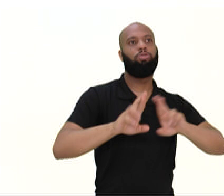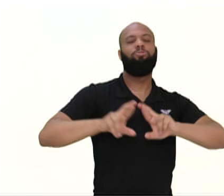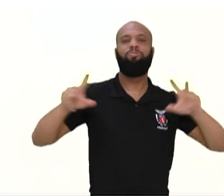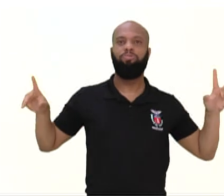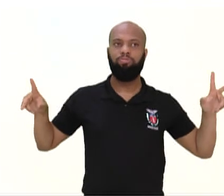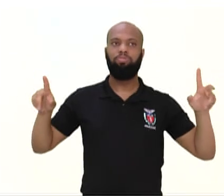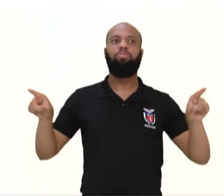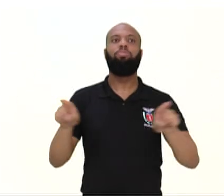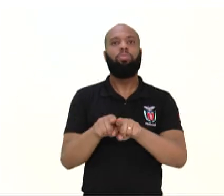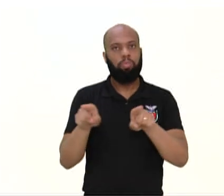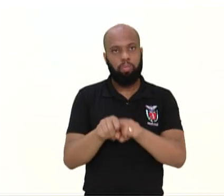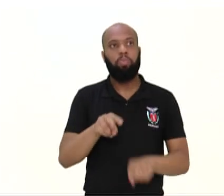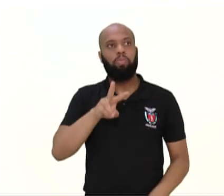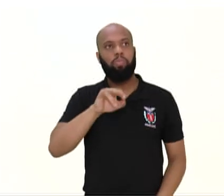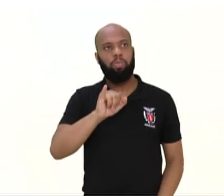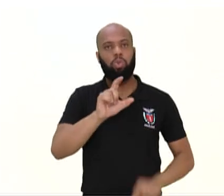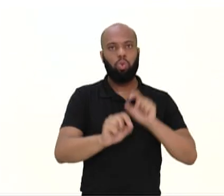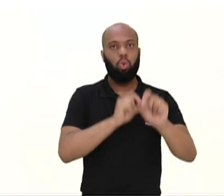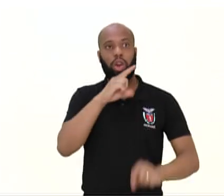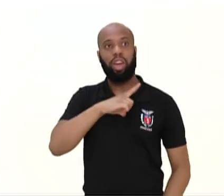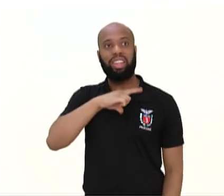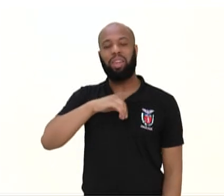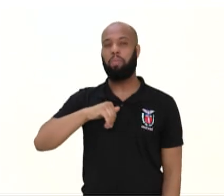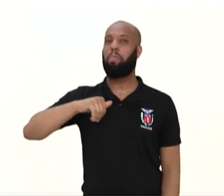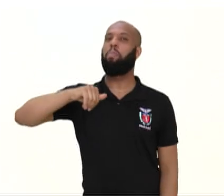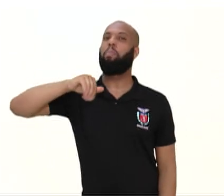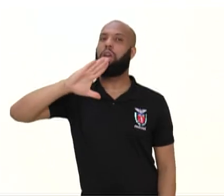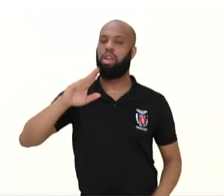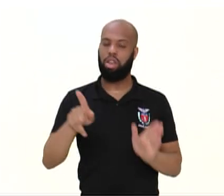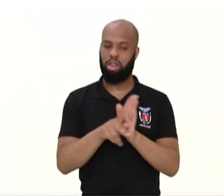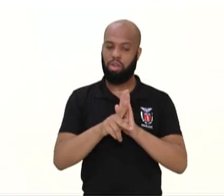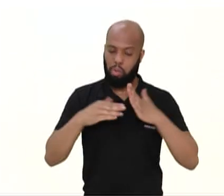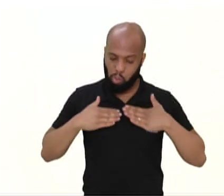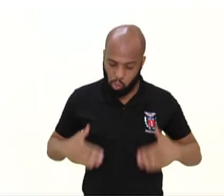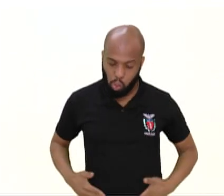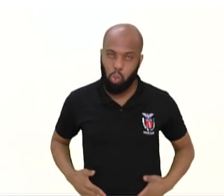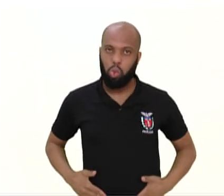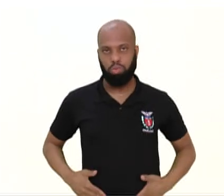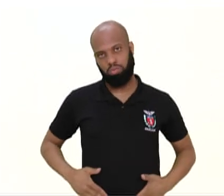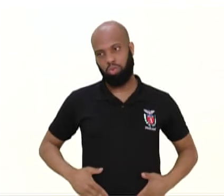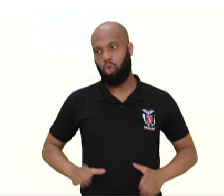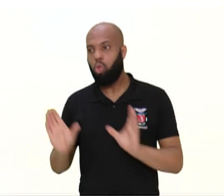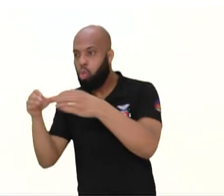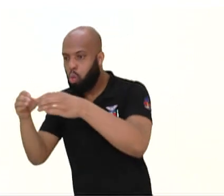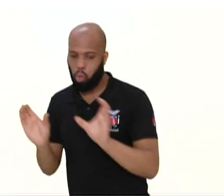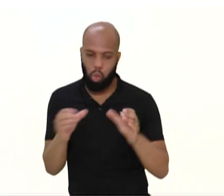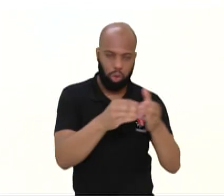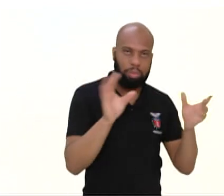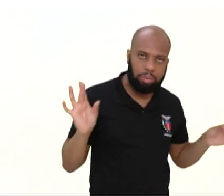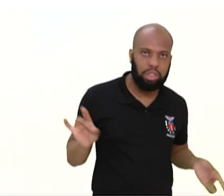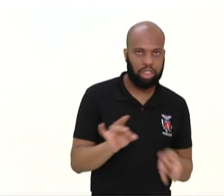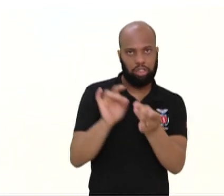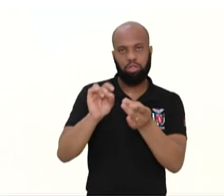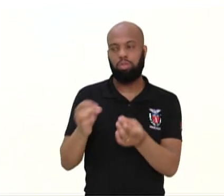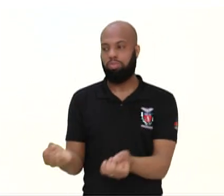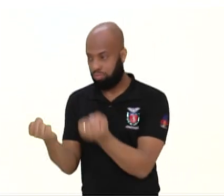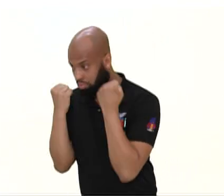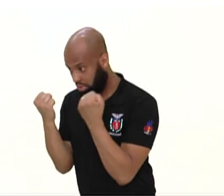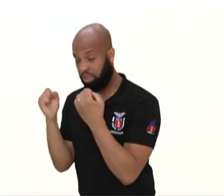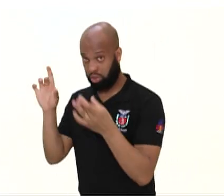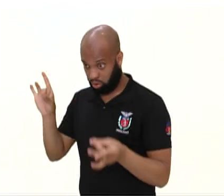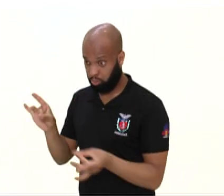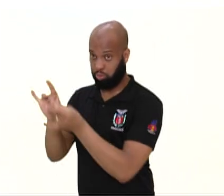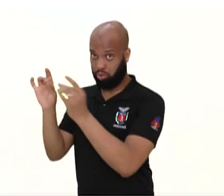E vai predominar a ativação muscular em um grupo ou em outro. É importante frisar também que